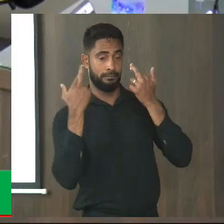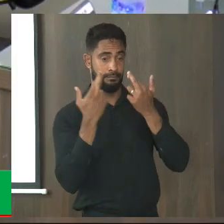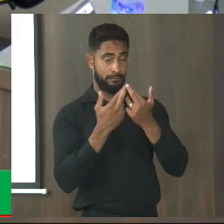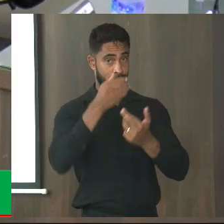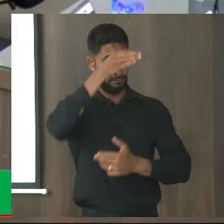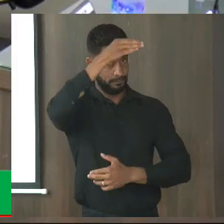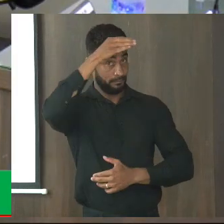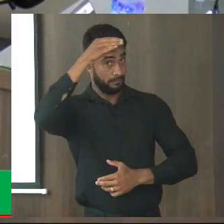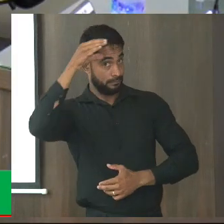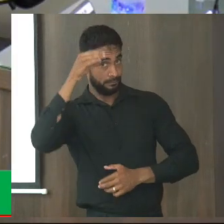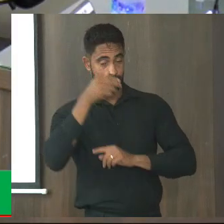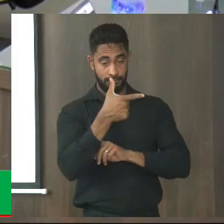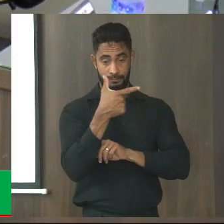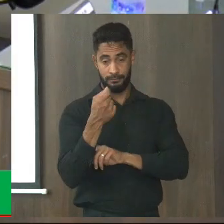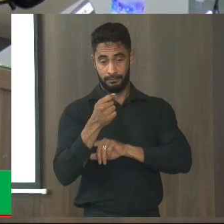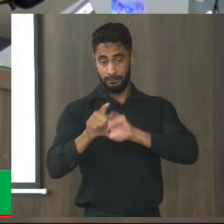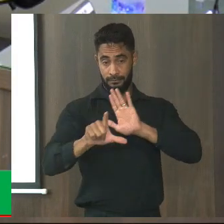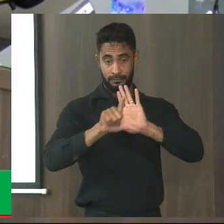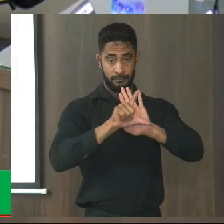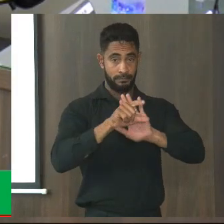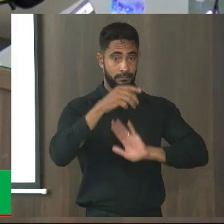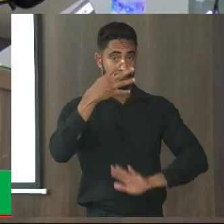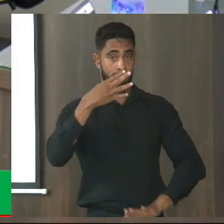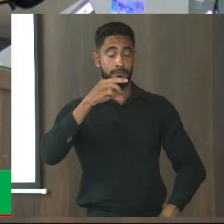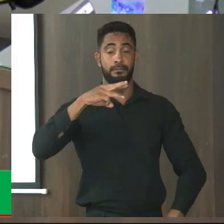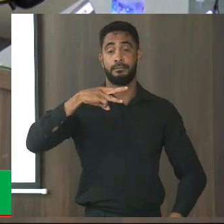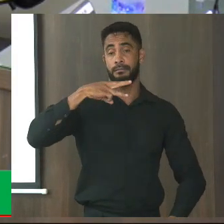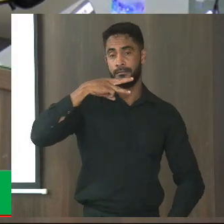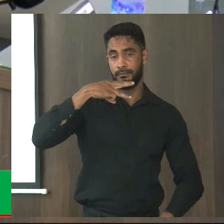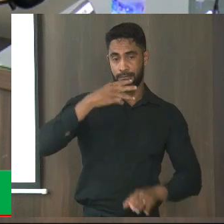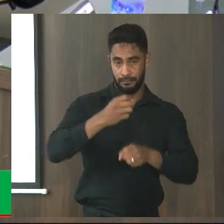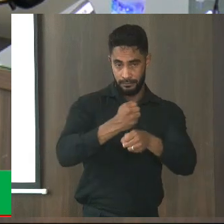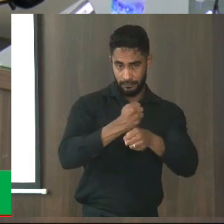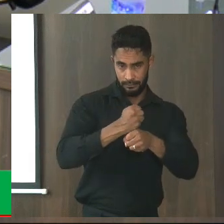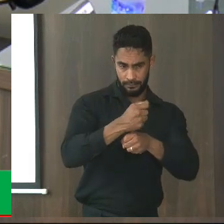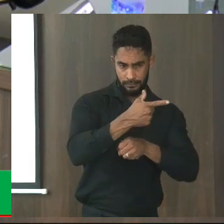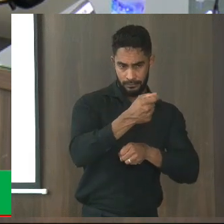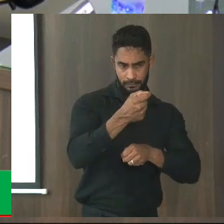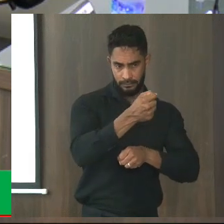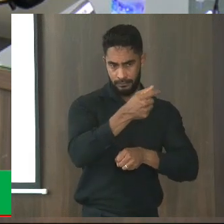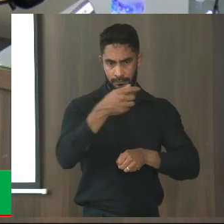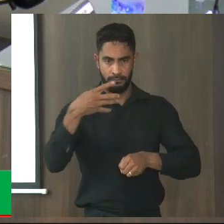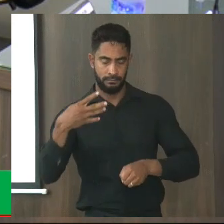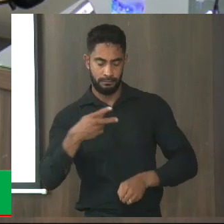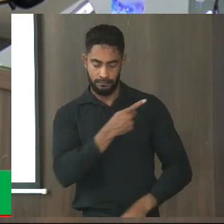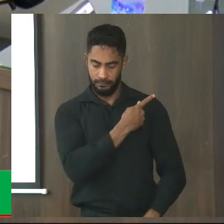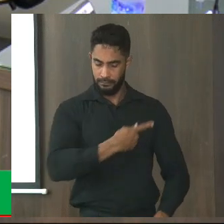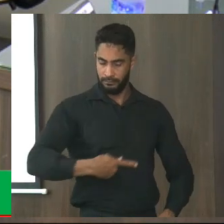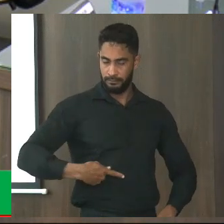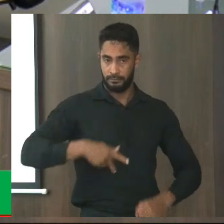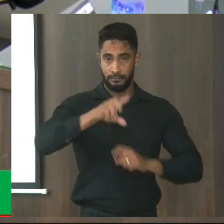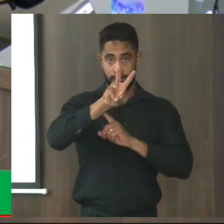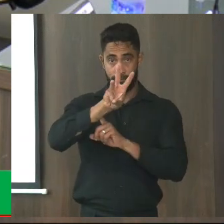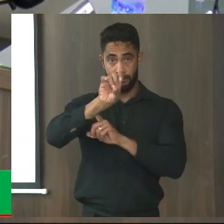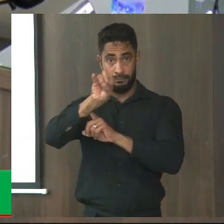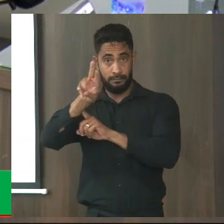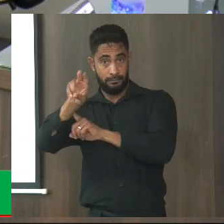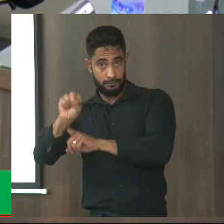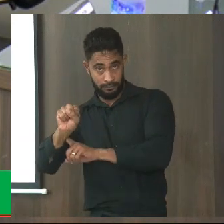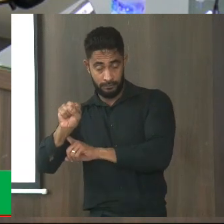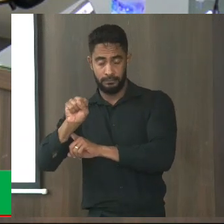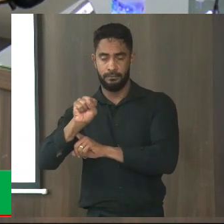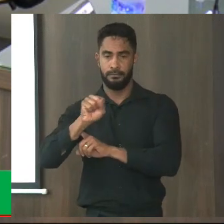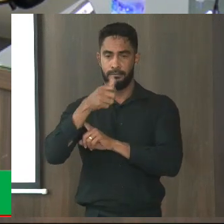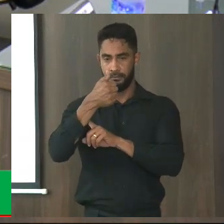da 20ª Legislatura, em 4 de março de 2024. Sob a presidência do vereador Willis Carlos Lopes, às 18 horas e 10